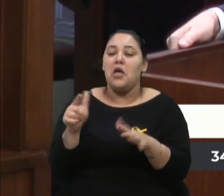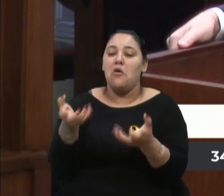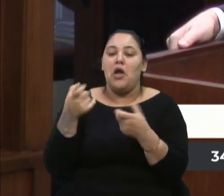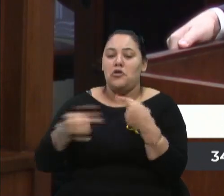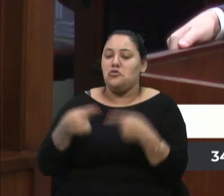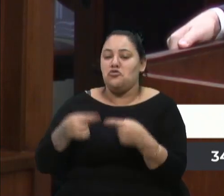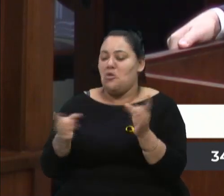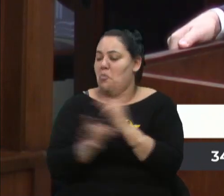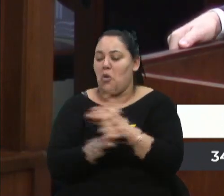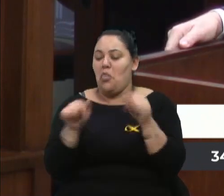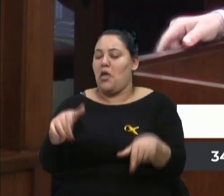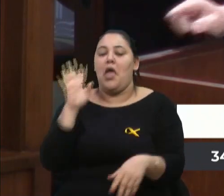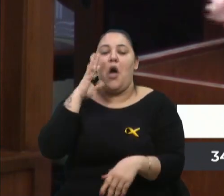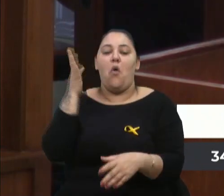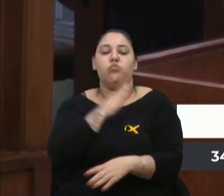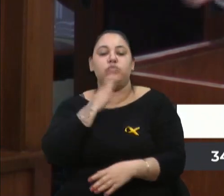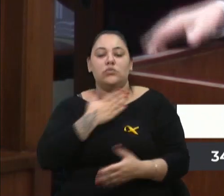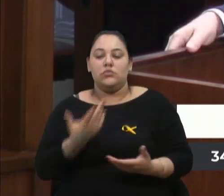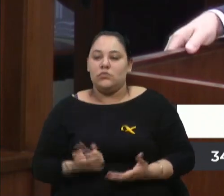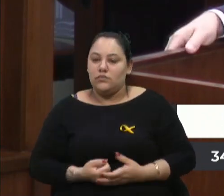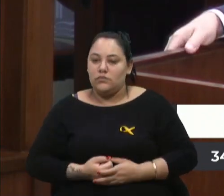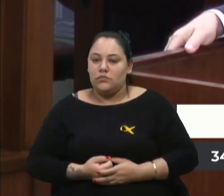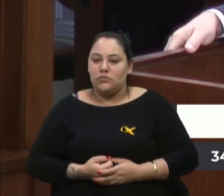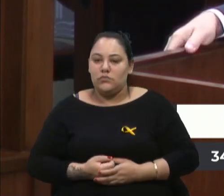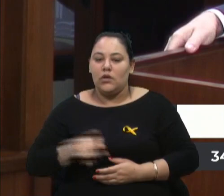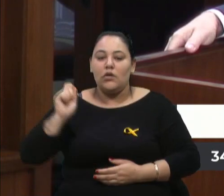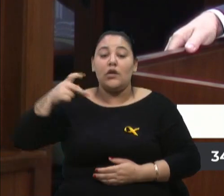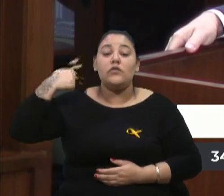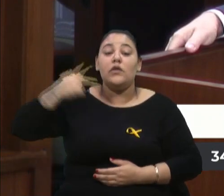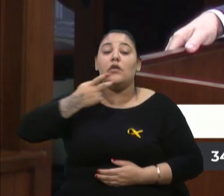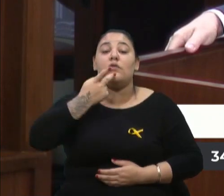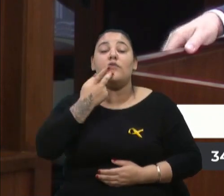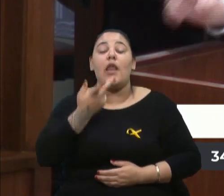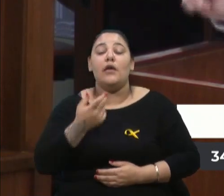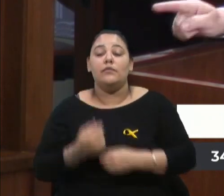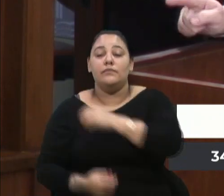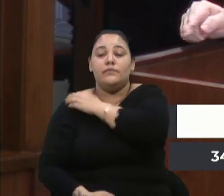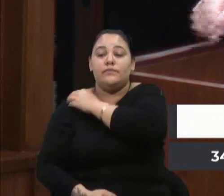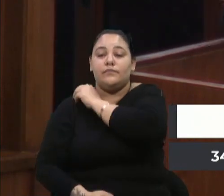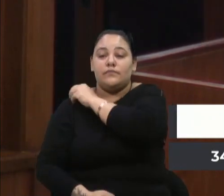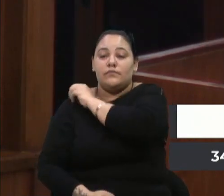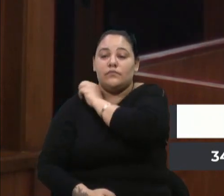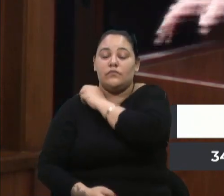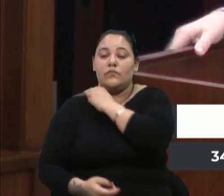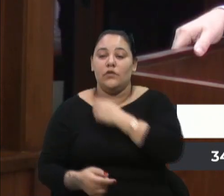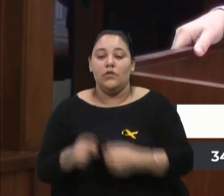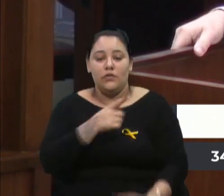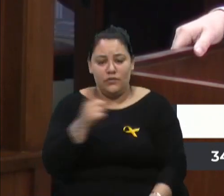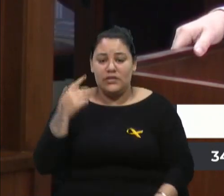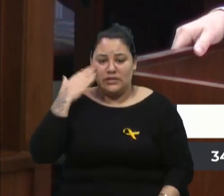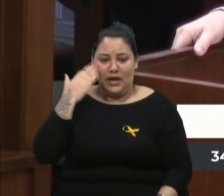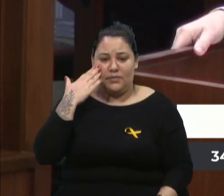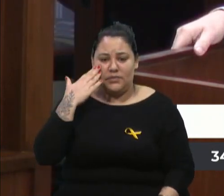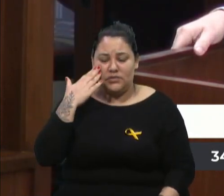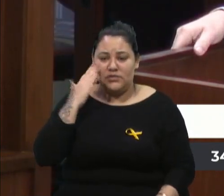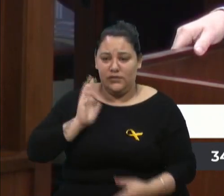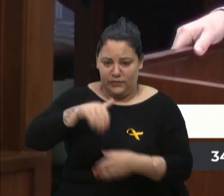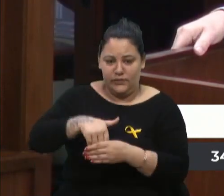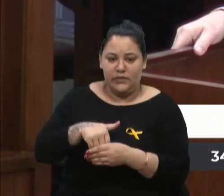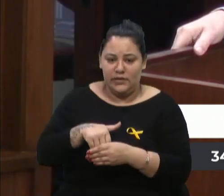aqui. O que os vereadores iriam dizer? Vocês sabem que a matéria vai vir à